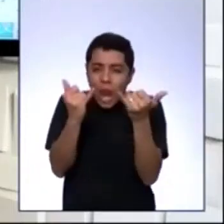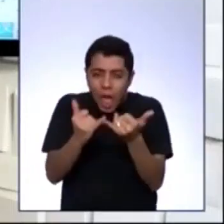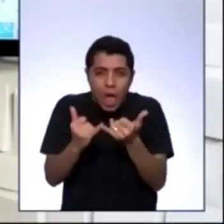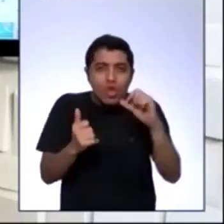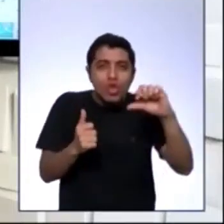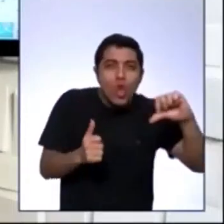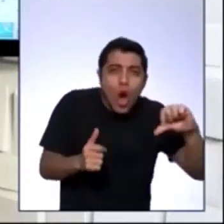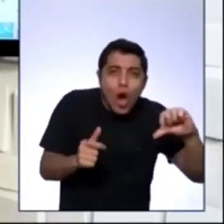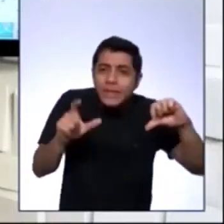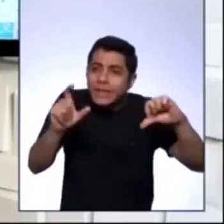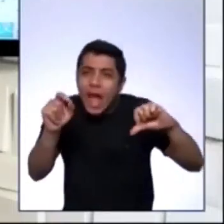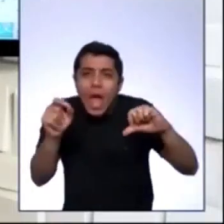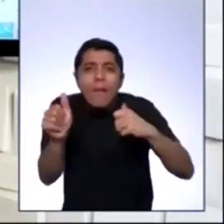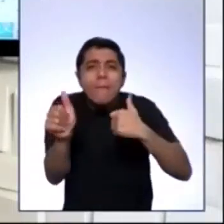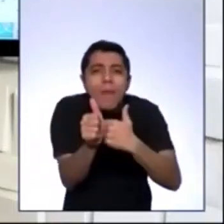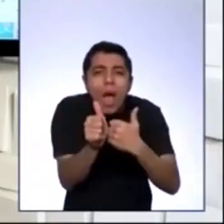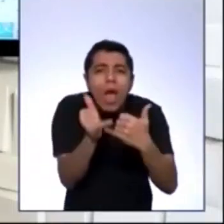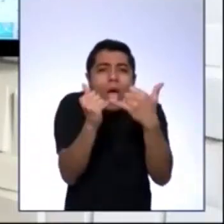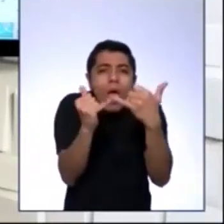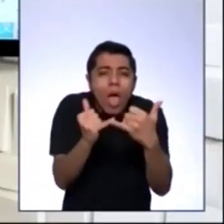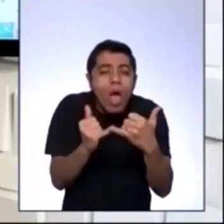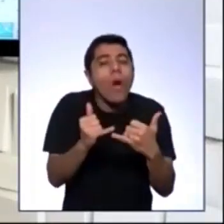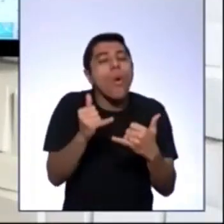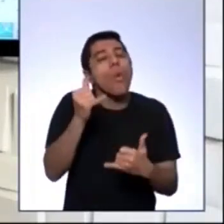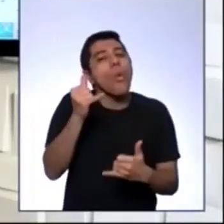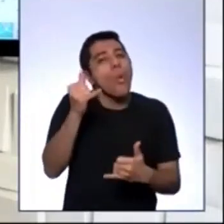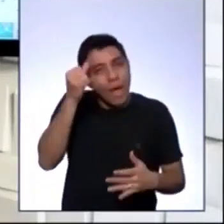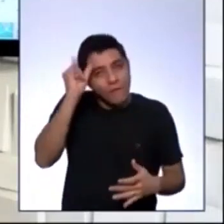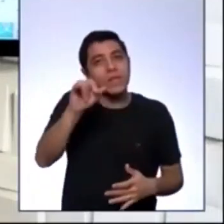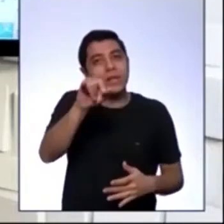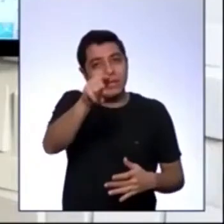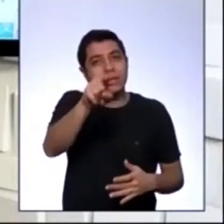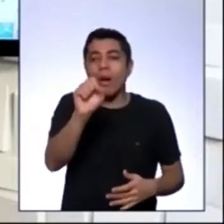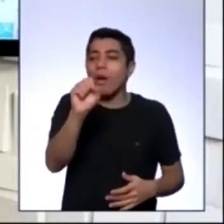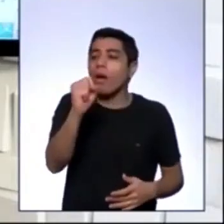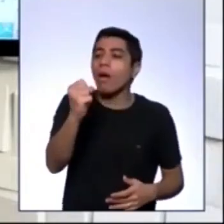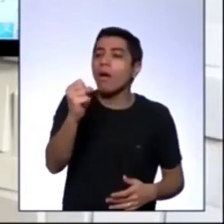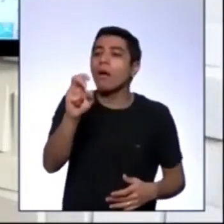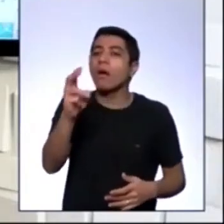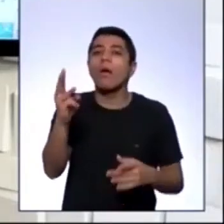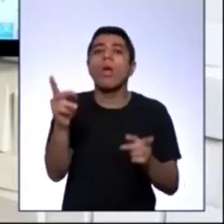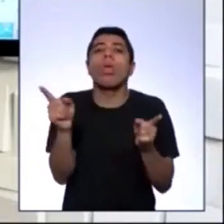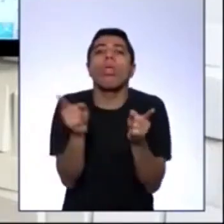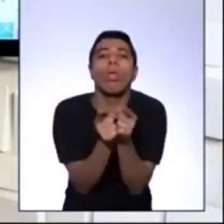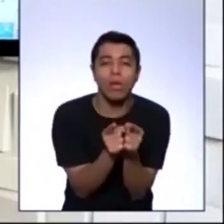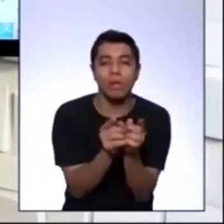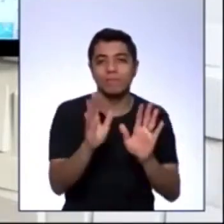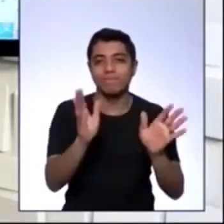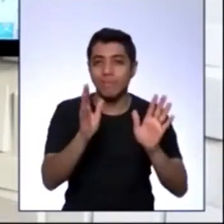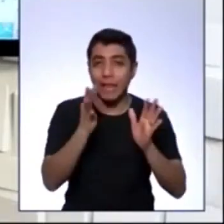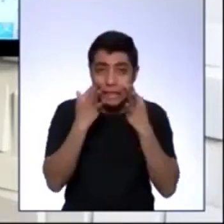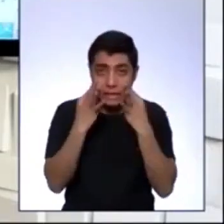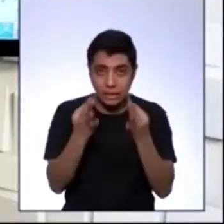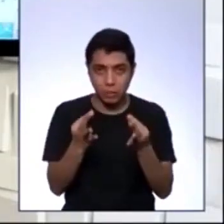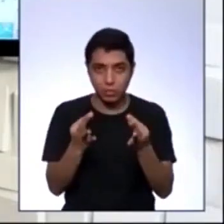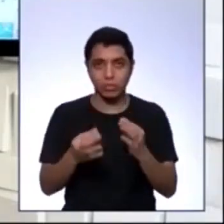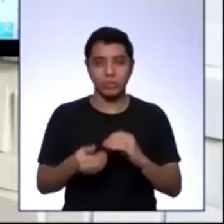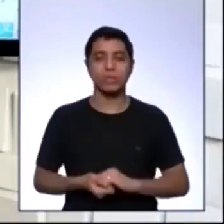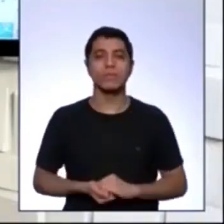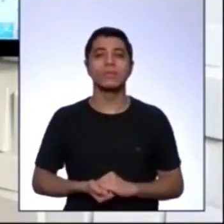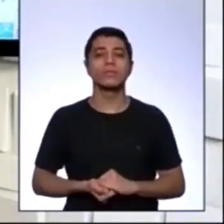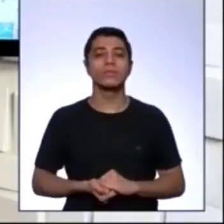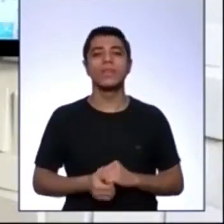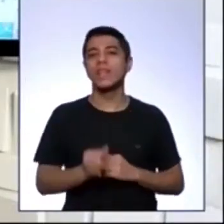próximas no aproxima muito não tá A ideia é assim pois é